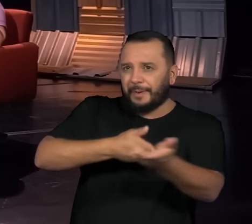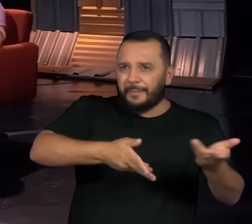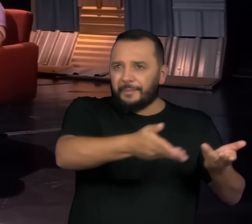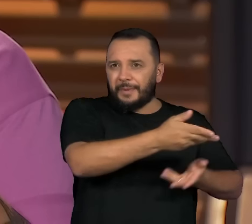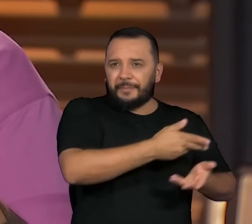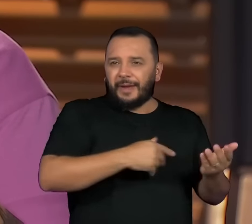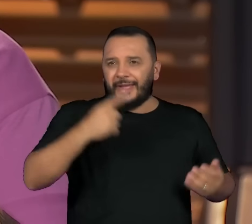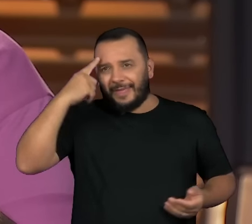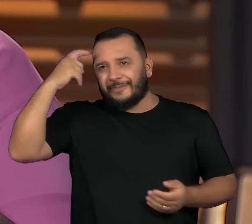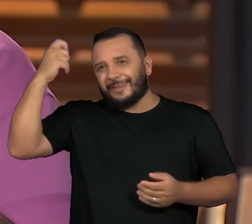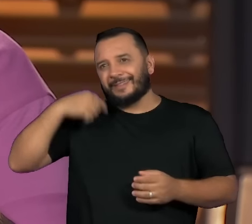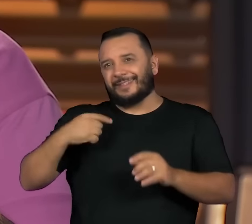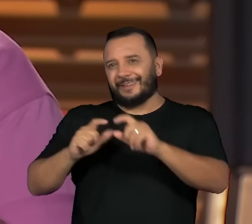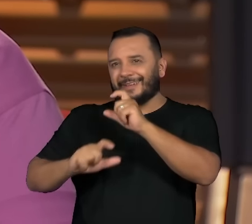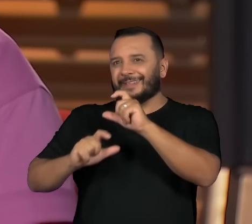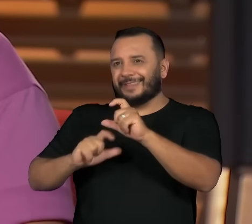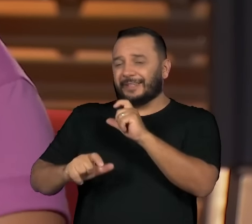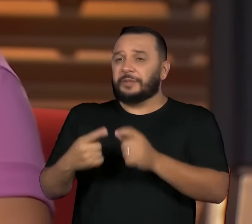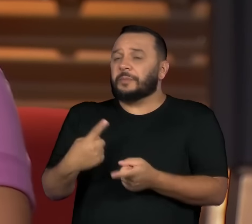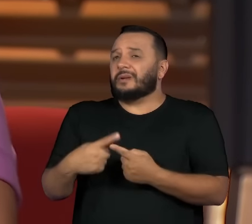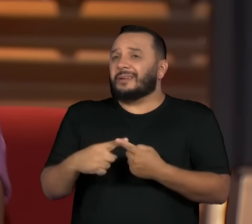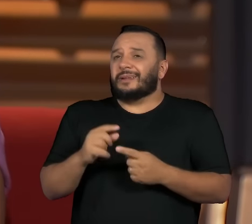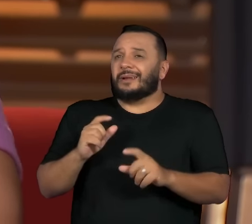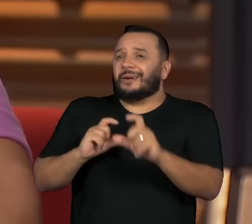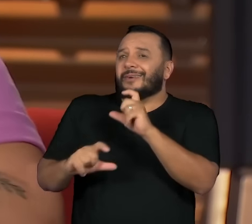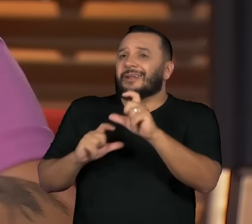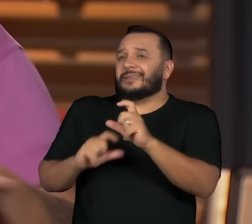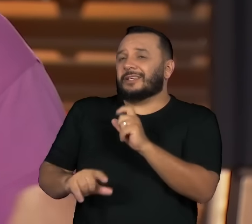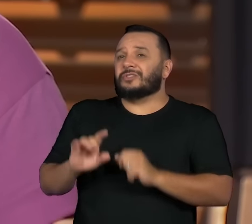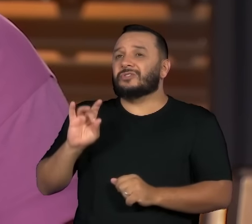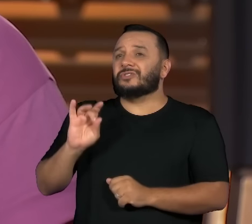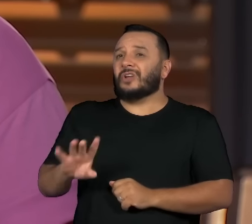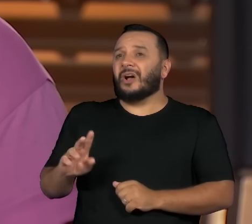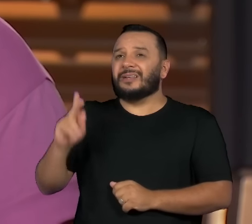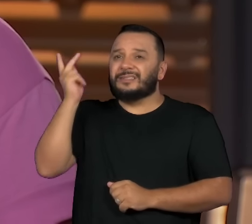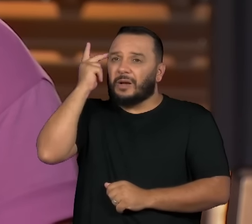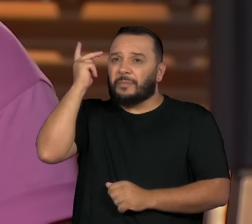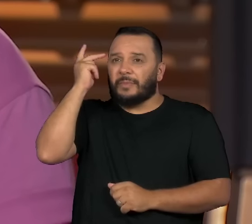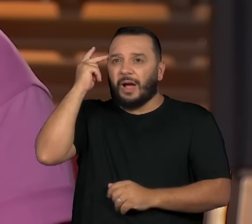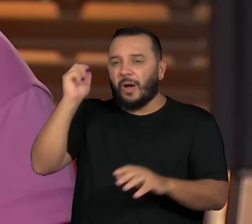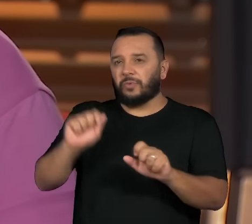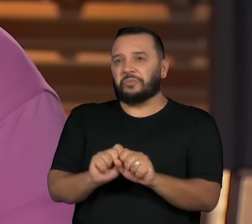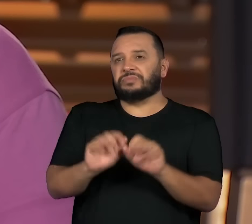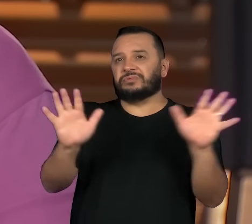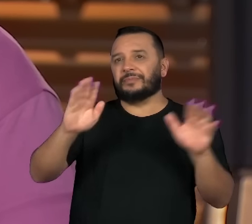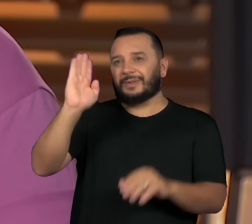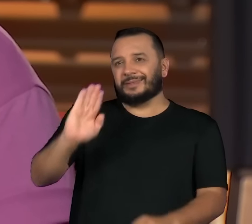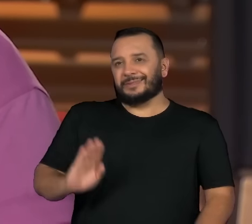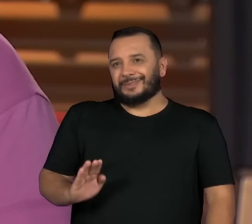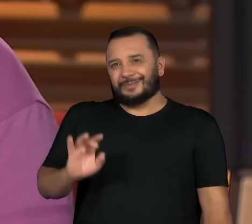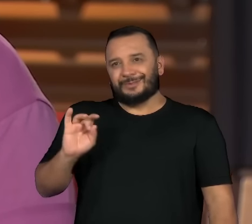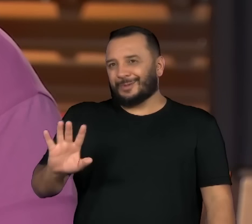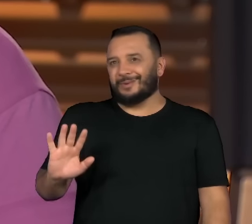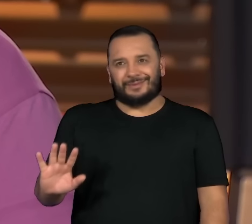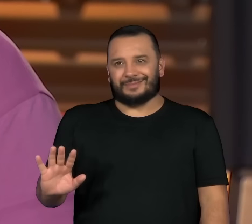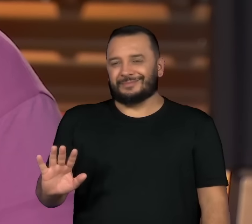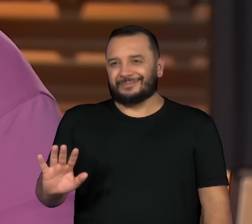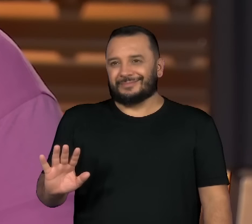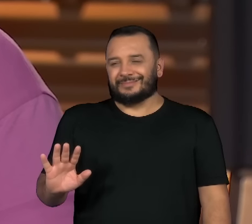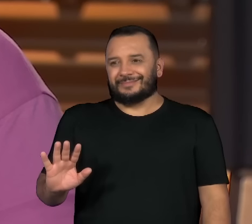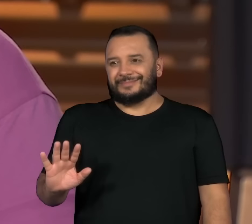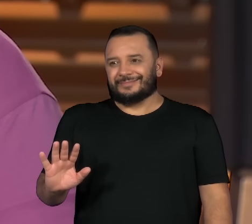era muito quadrinhos que vinham de São Paulo para o resto do Brasil. Eu tinha muito essa impressão. Tá.